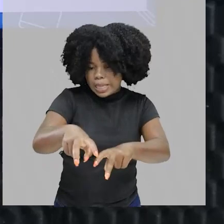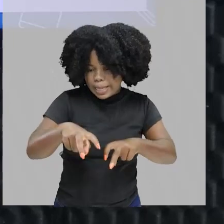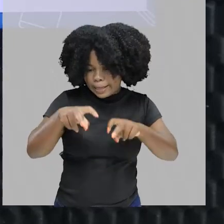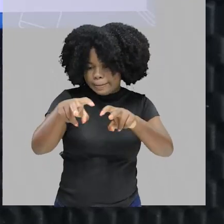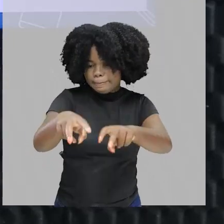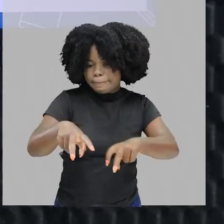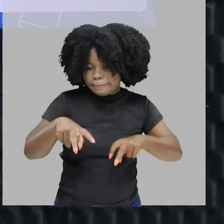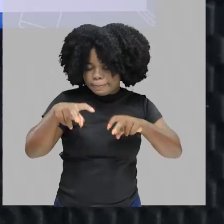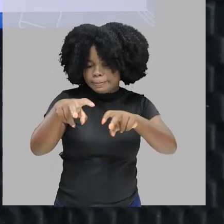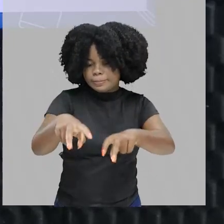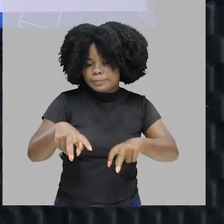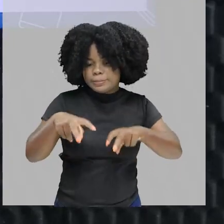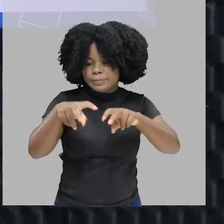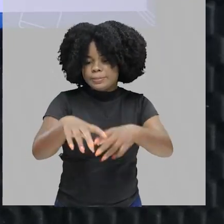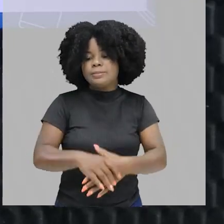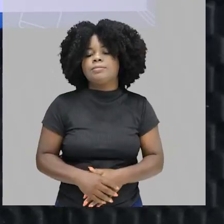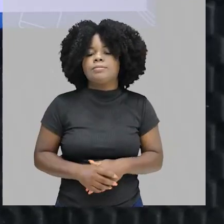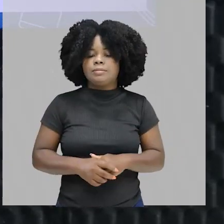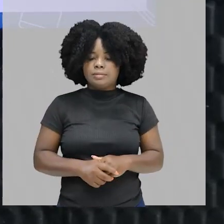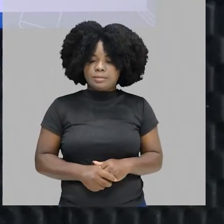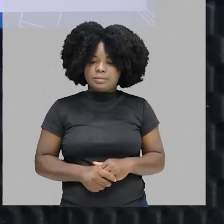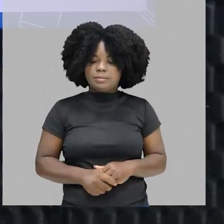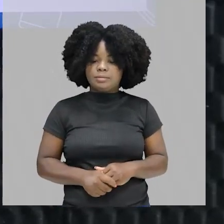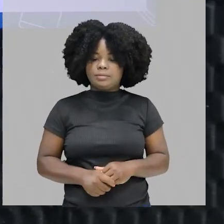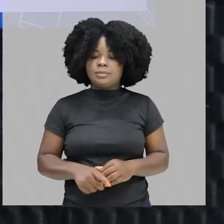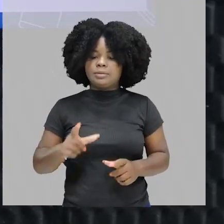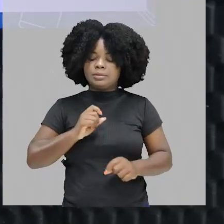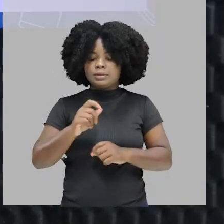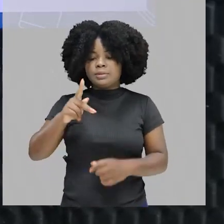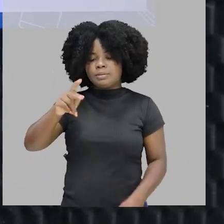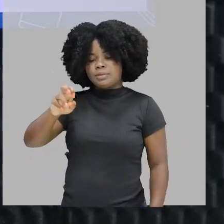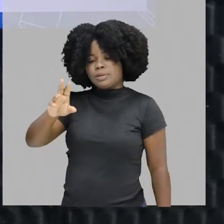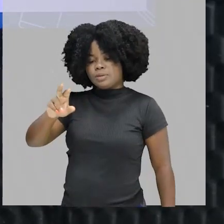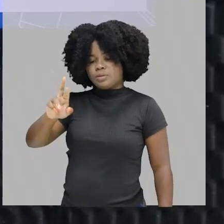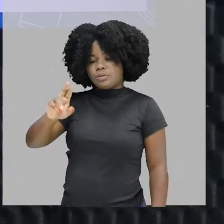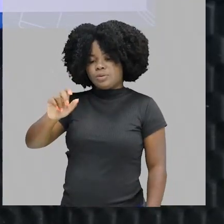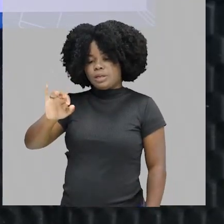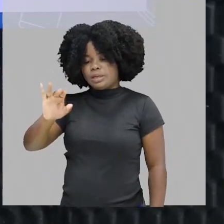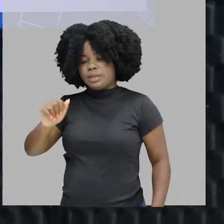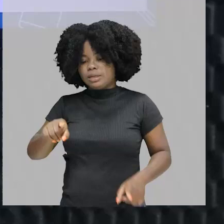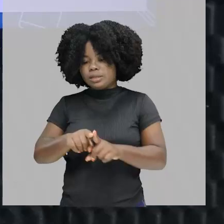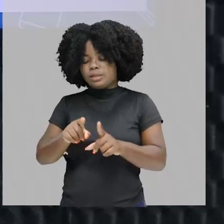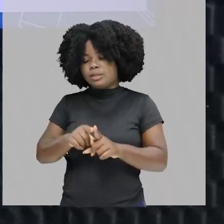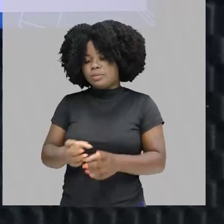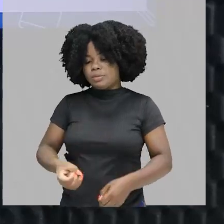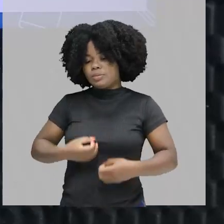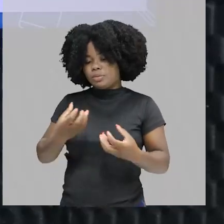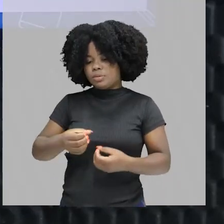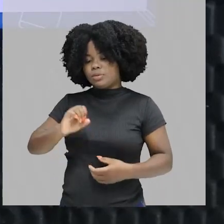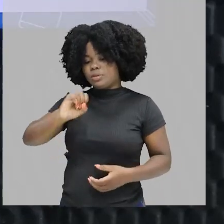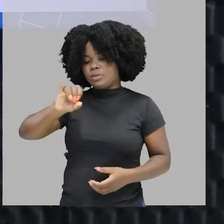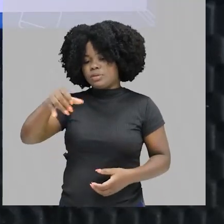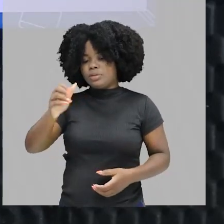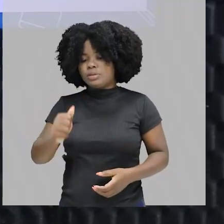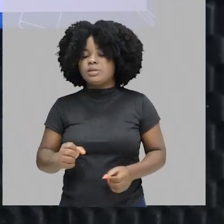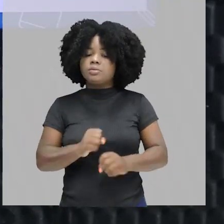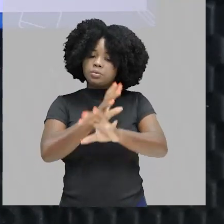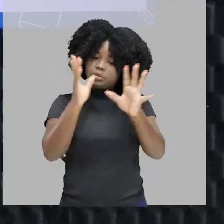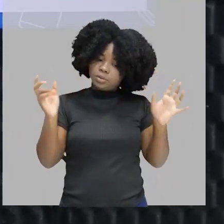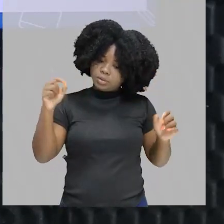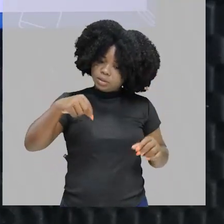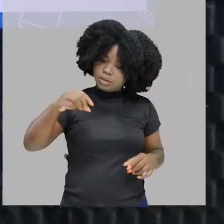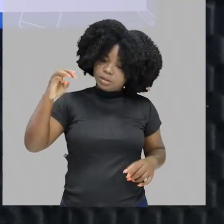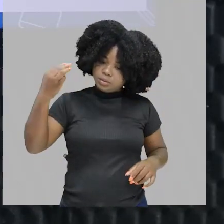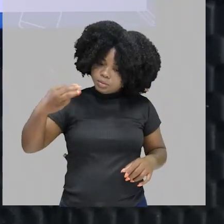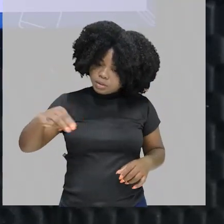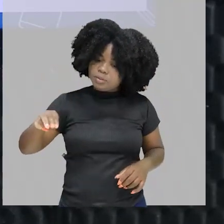agrícola, galera, tá certo? Principalmente a expansão da pecuária e da produção da soja. Isso fica muito claro aqui no Maranhão,